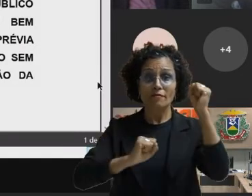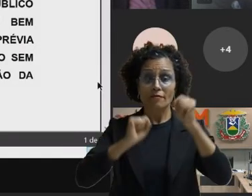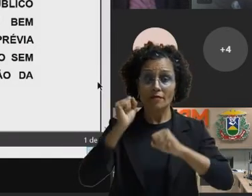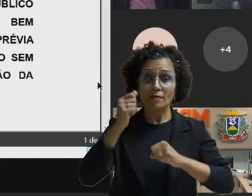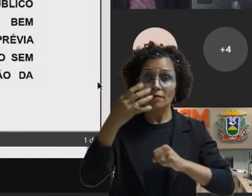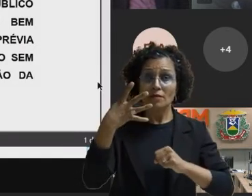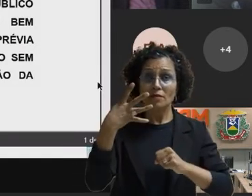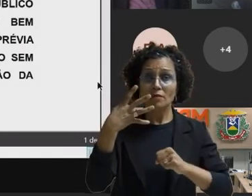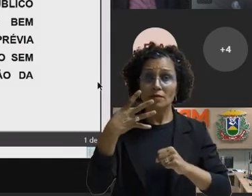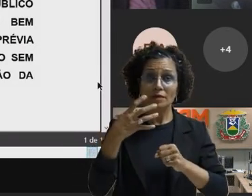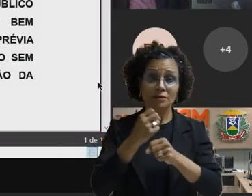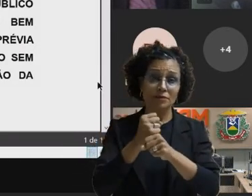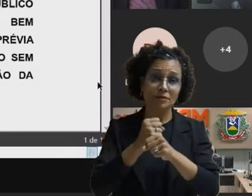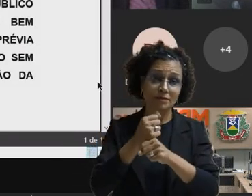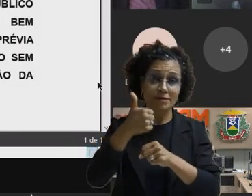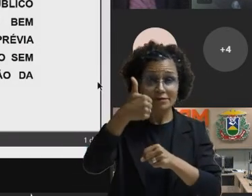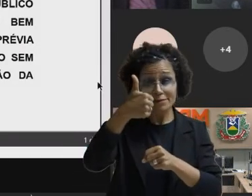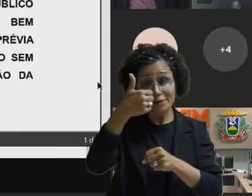naquela região,